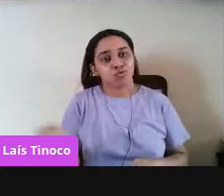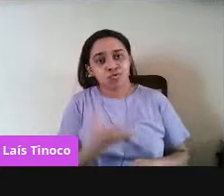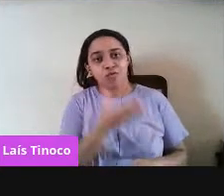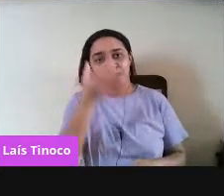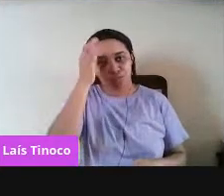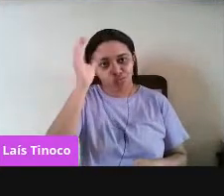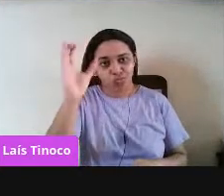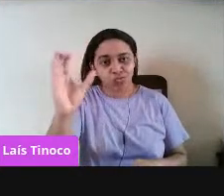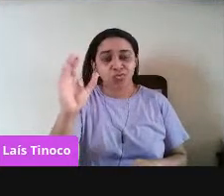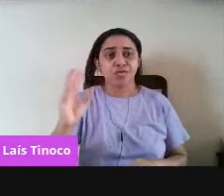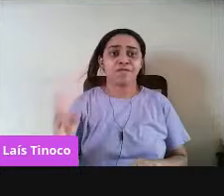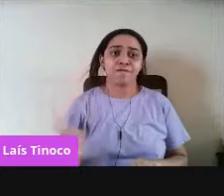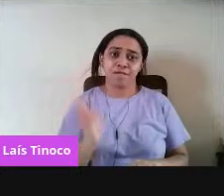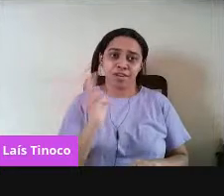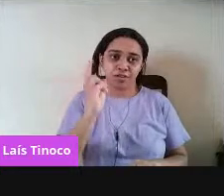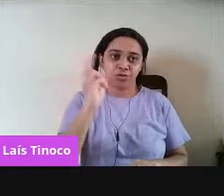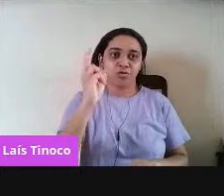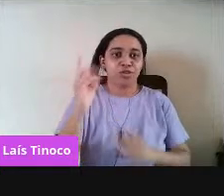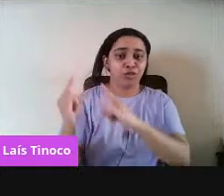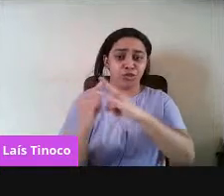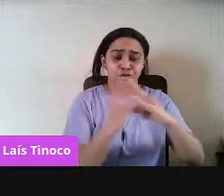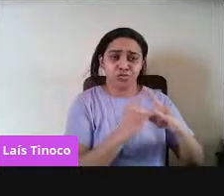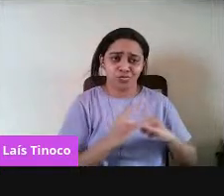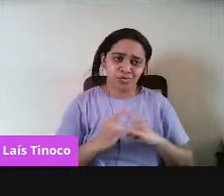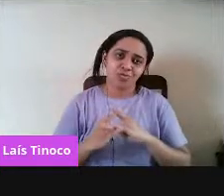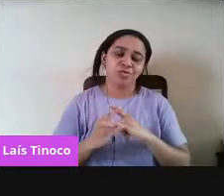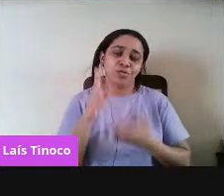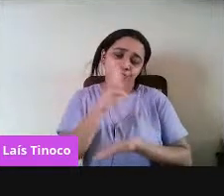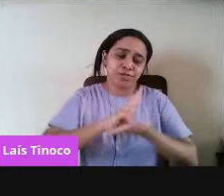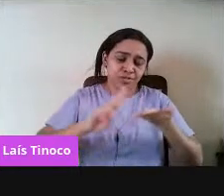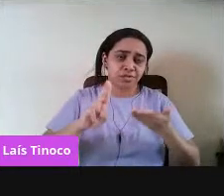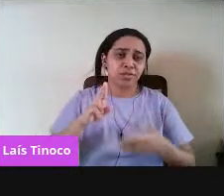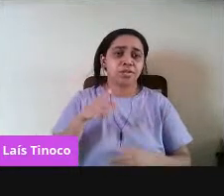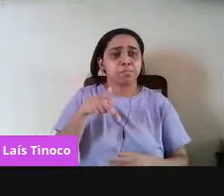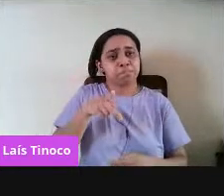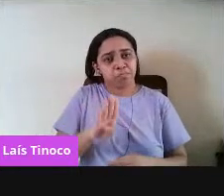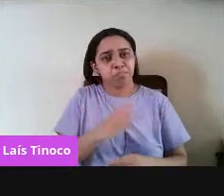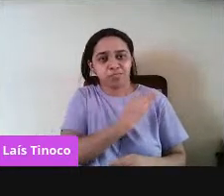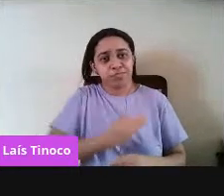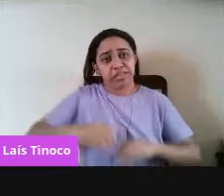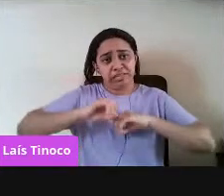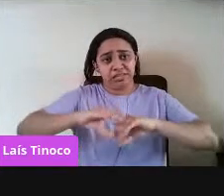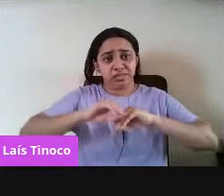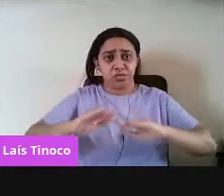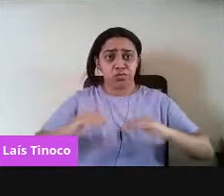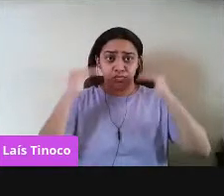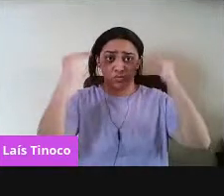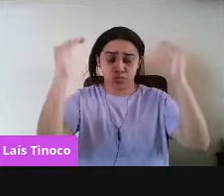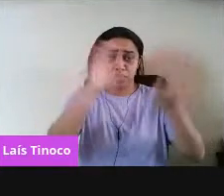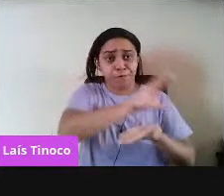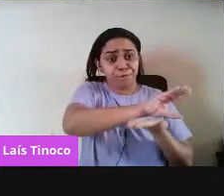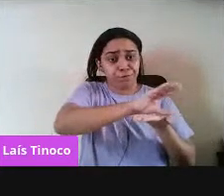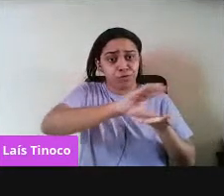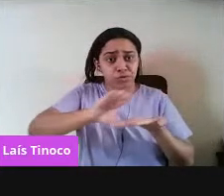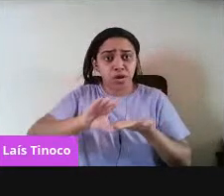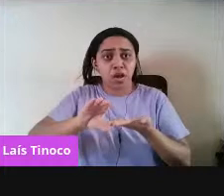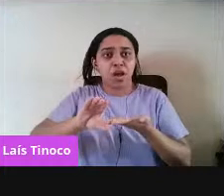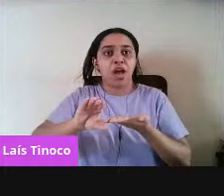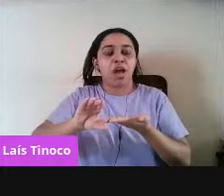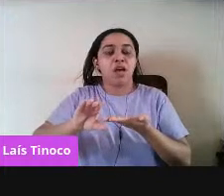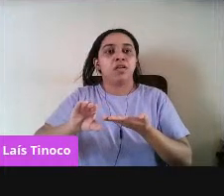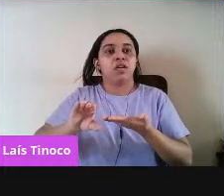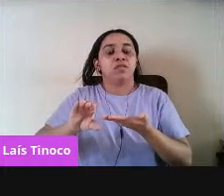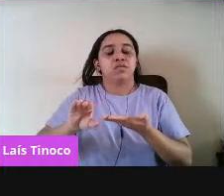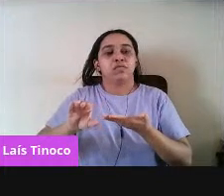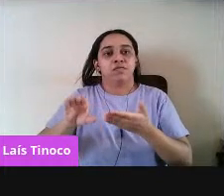das instituições públicas de ensino superior, a partir da qual o investimento na formação constante do docente